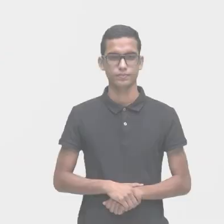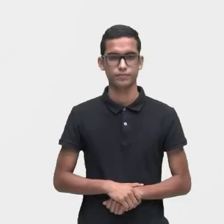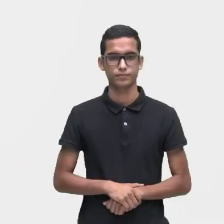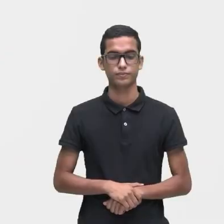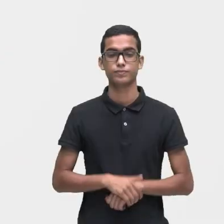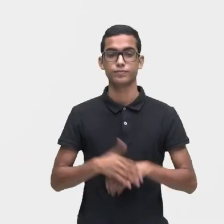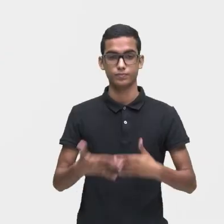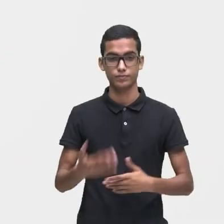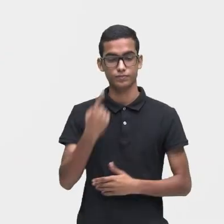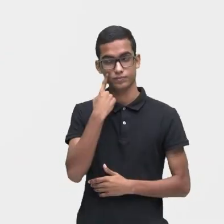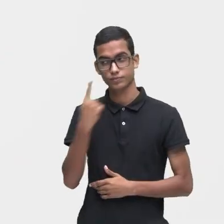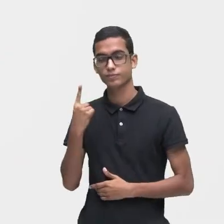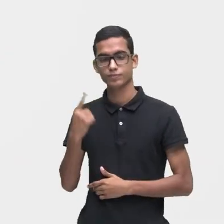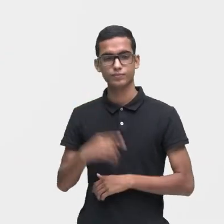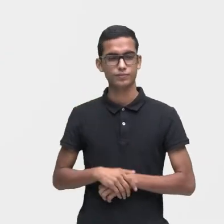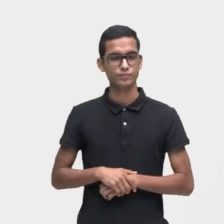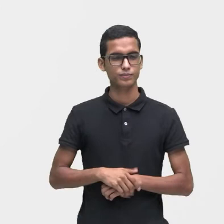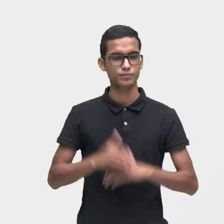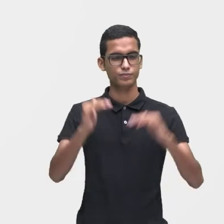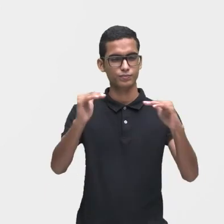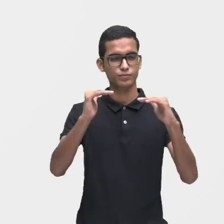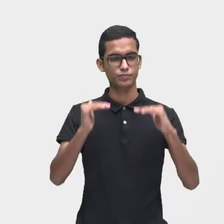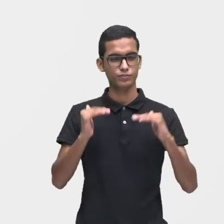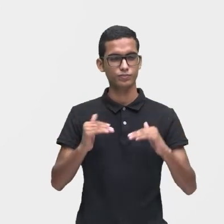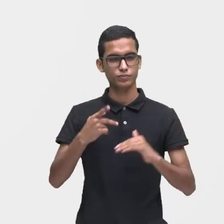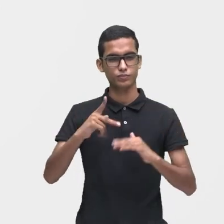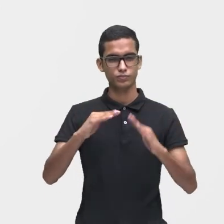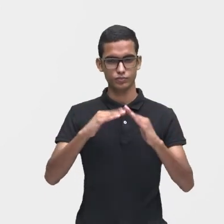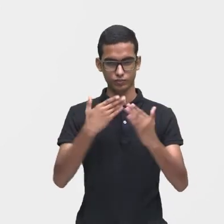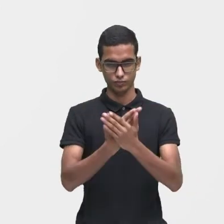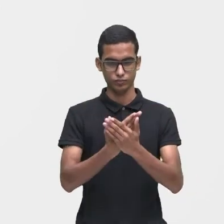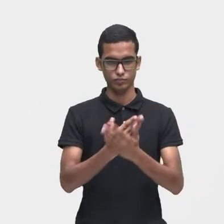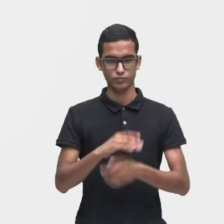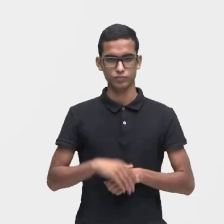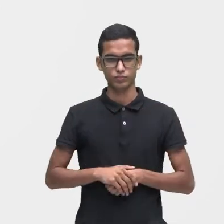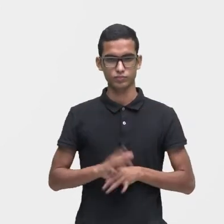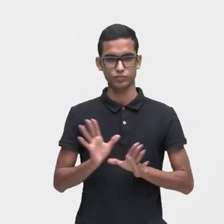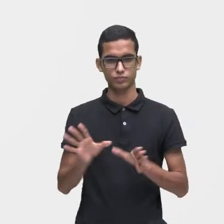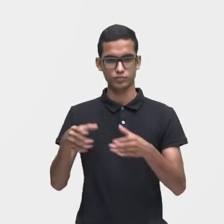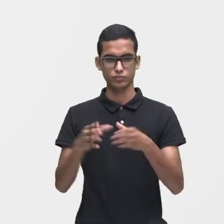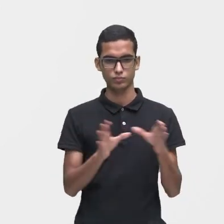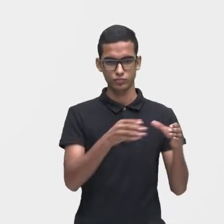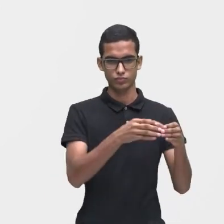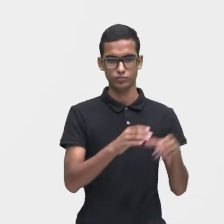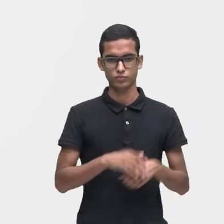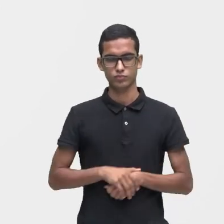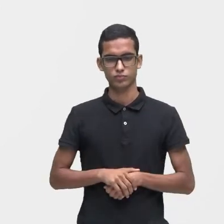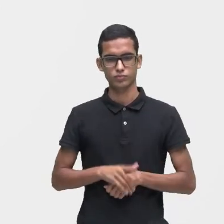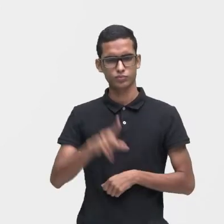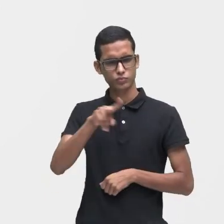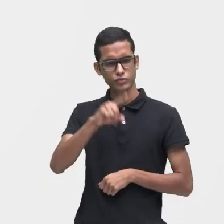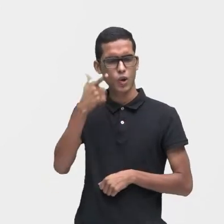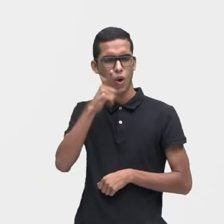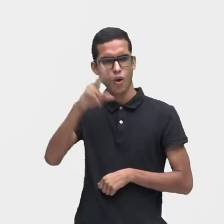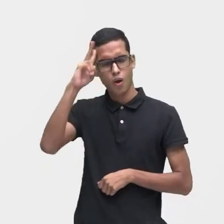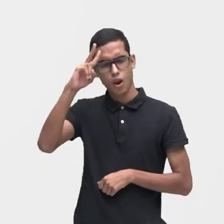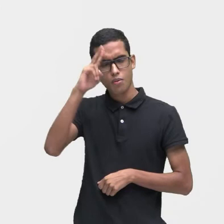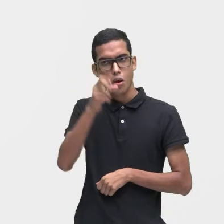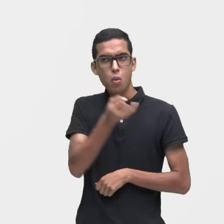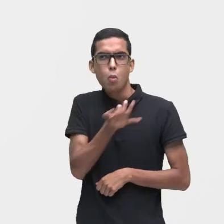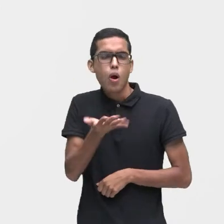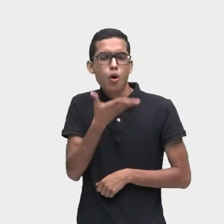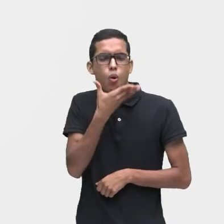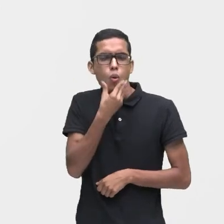Muito bem, vamos construir uma pirâmide etária da sua escola? Vamos dividir os grupos em ação aí. Por exemplo, você consegue lembrar quantos